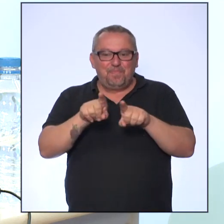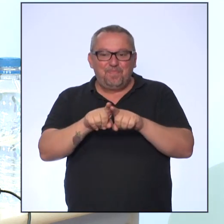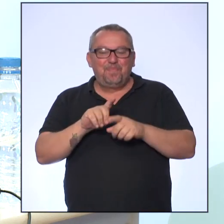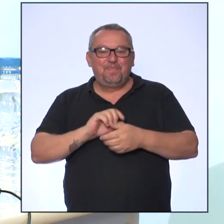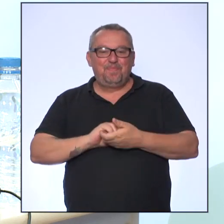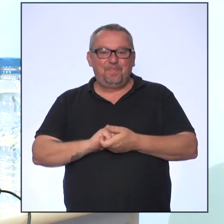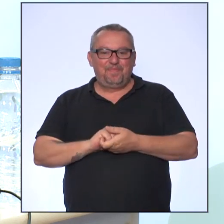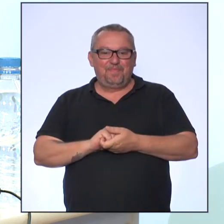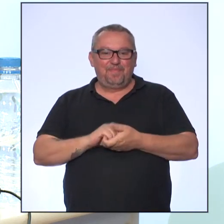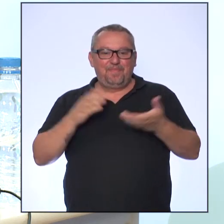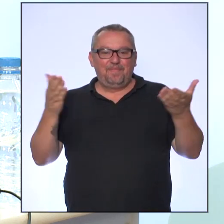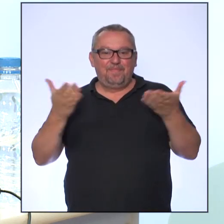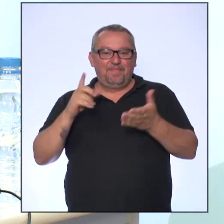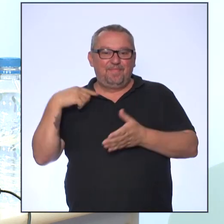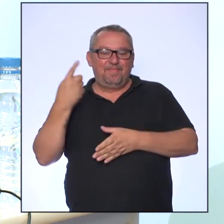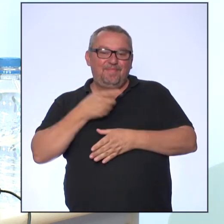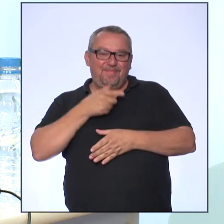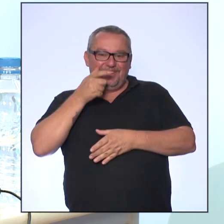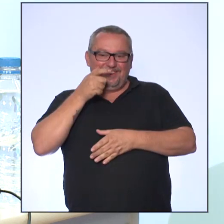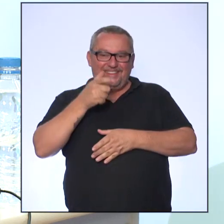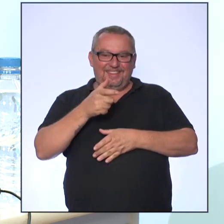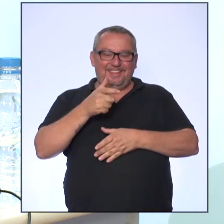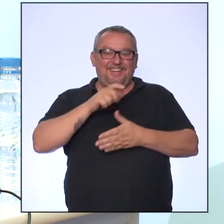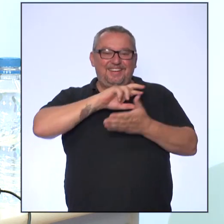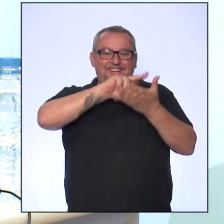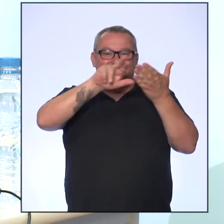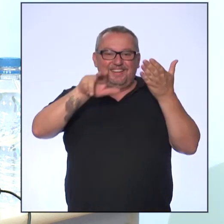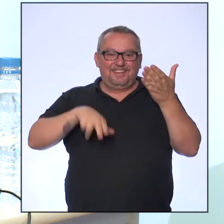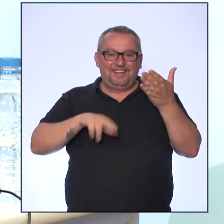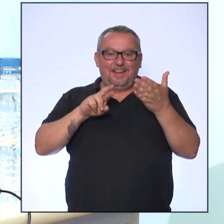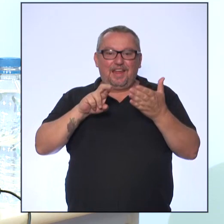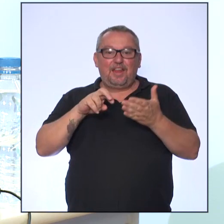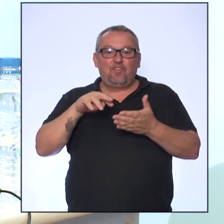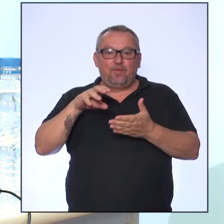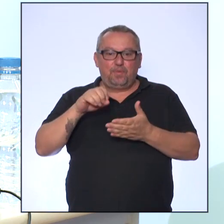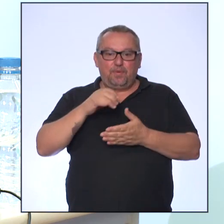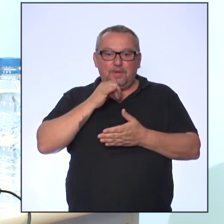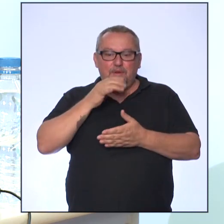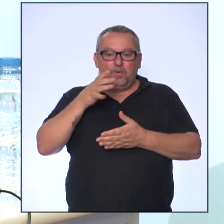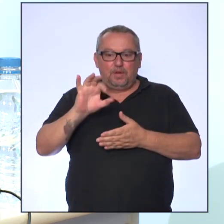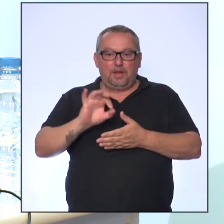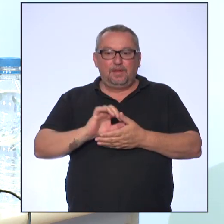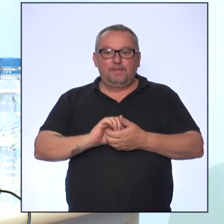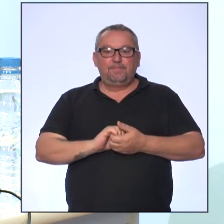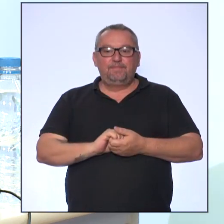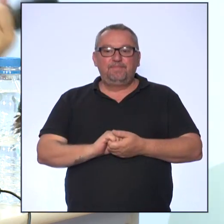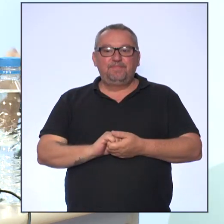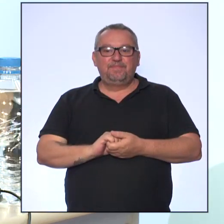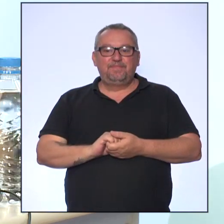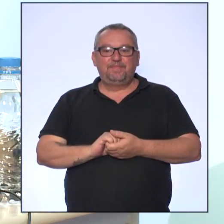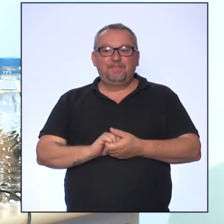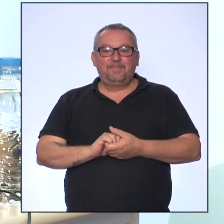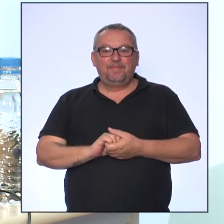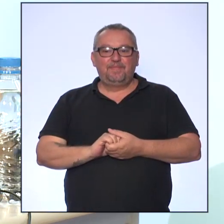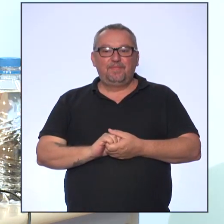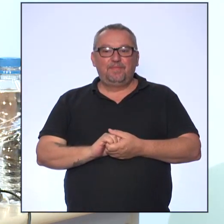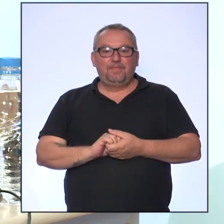lá. Agora nós vamos escutar variações de ritmo. Exemplo 10, por favor.